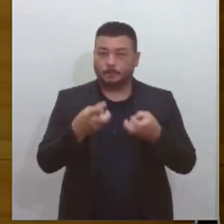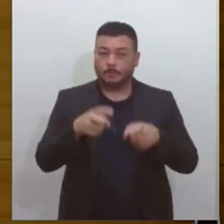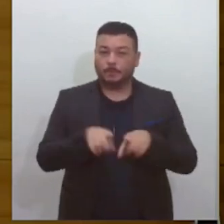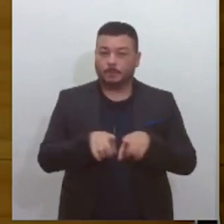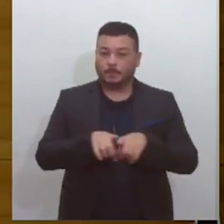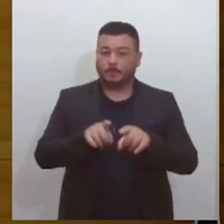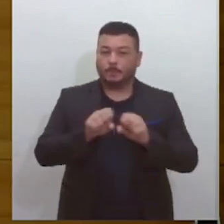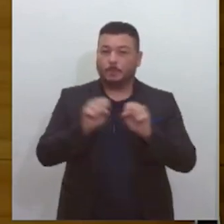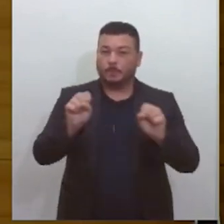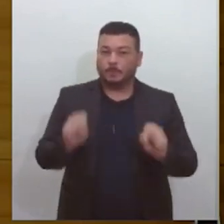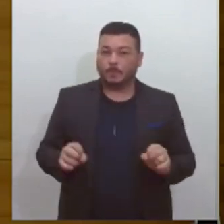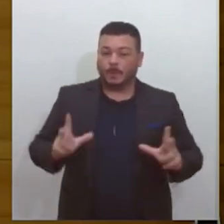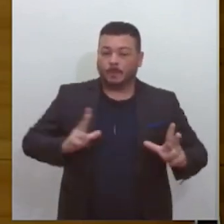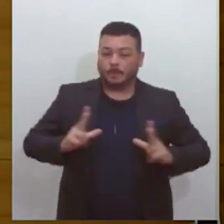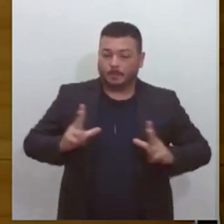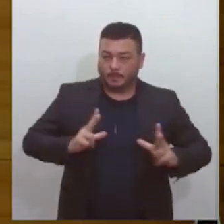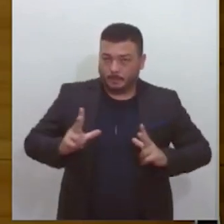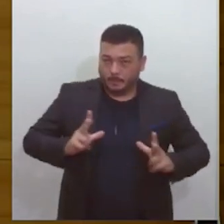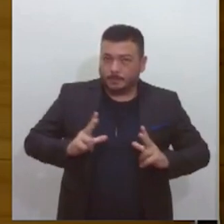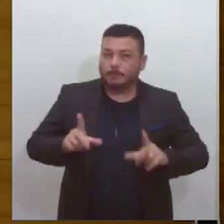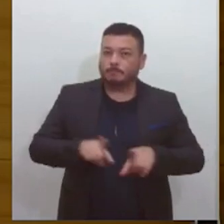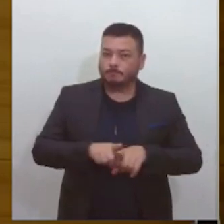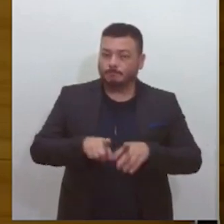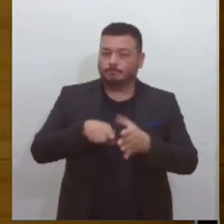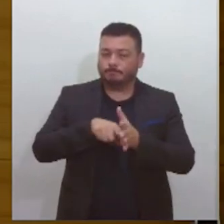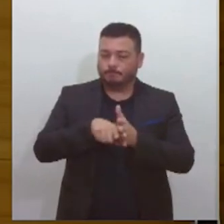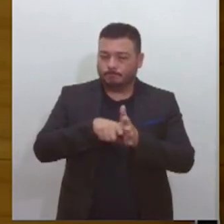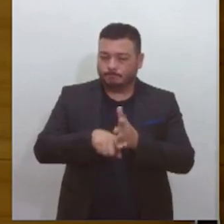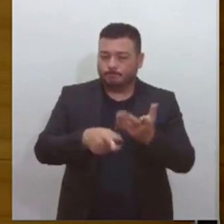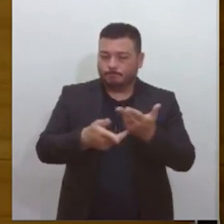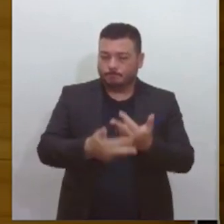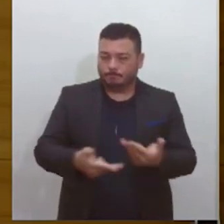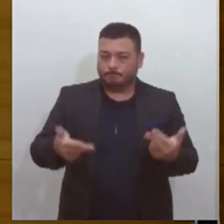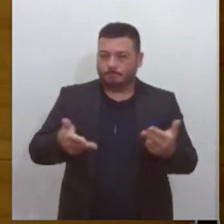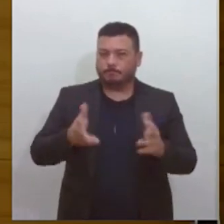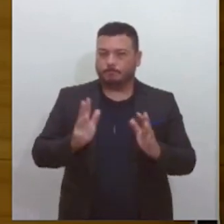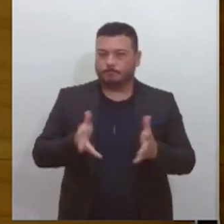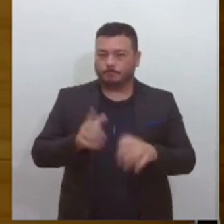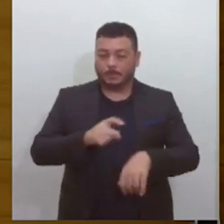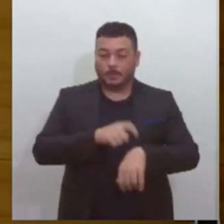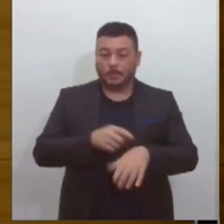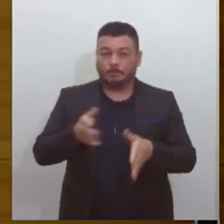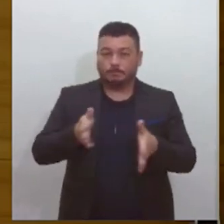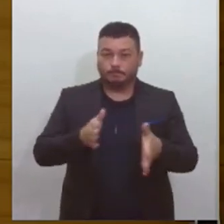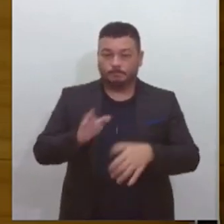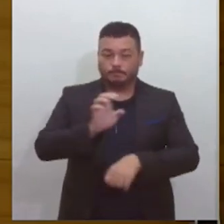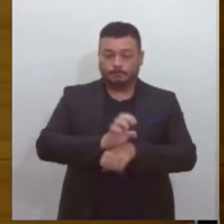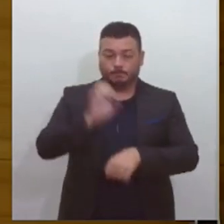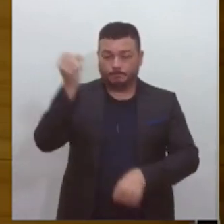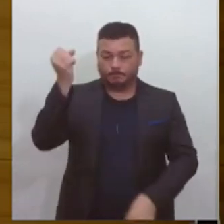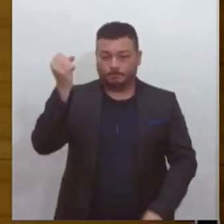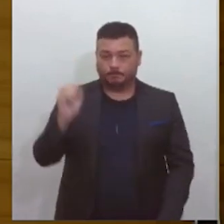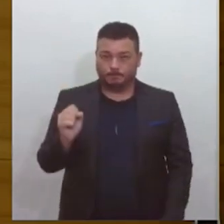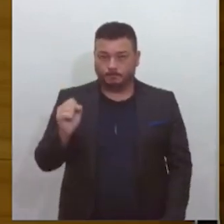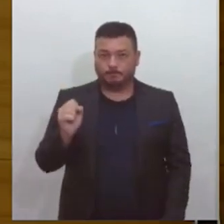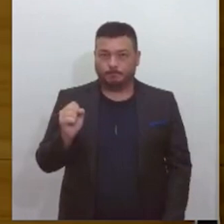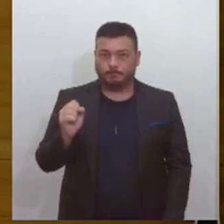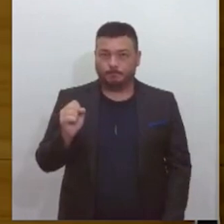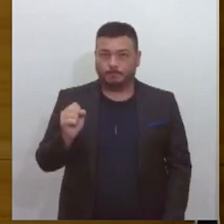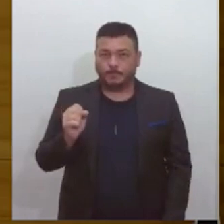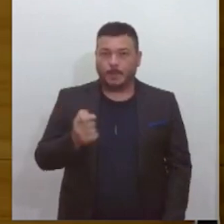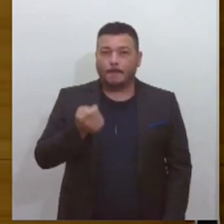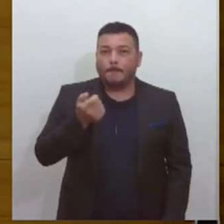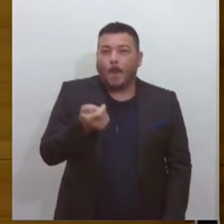que realiza bem essas atividades. Já passou o tempo em que o estado de Sergipe era órfão de profissionais e de